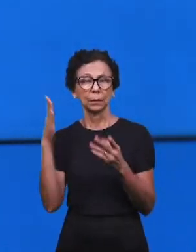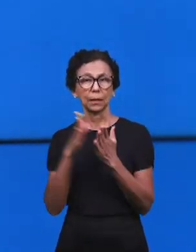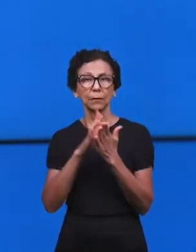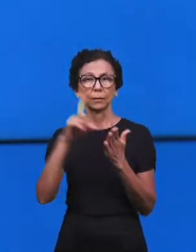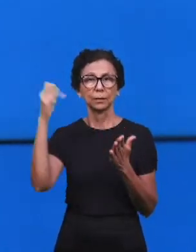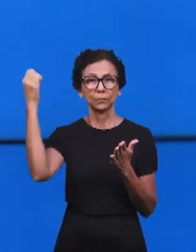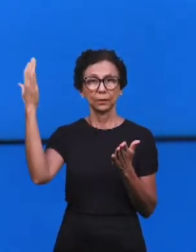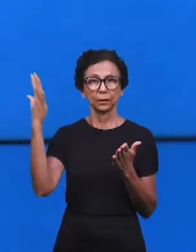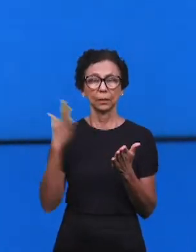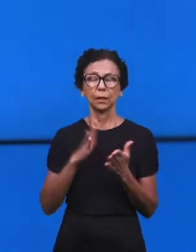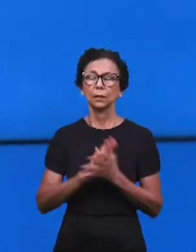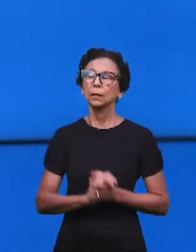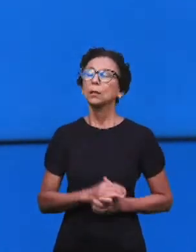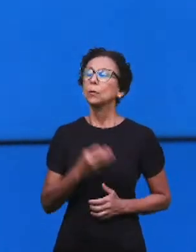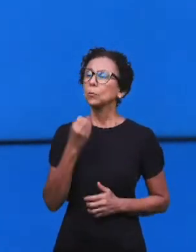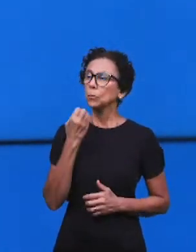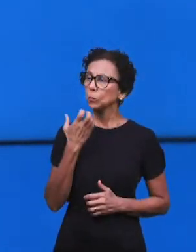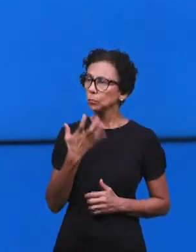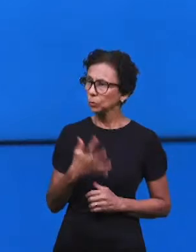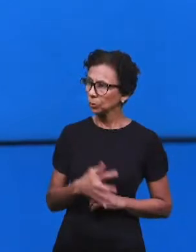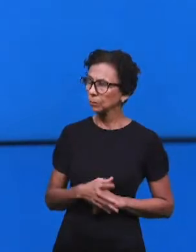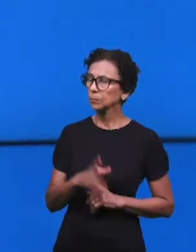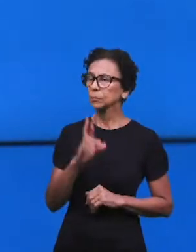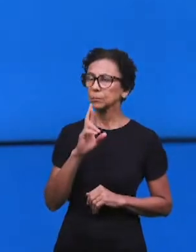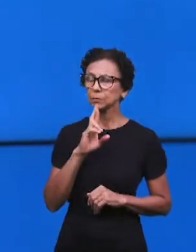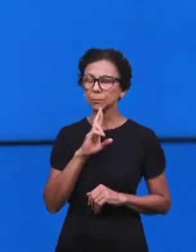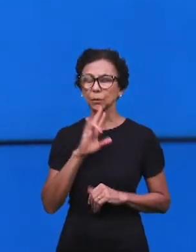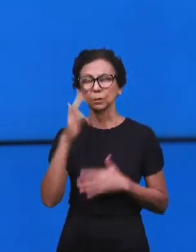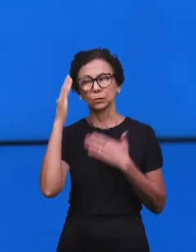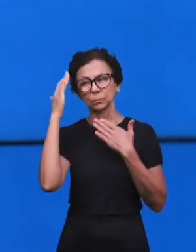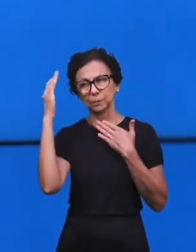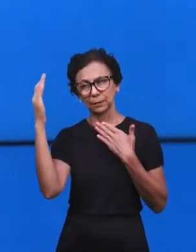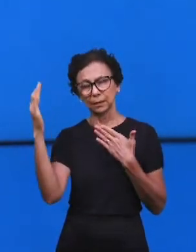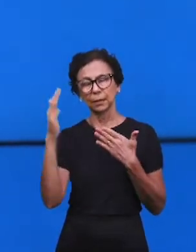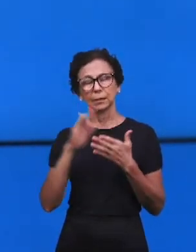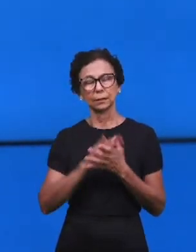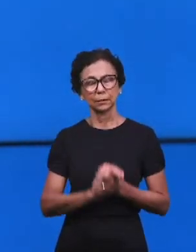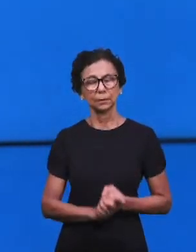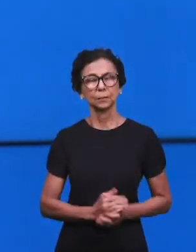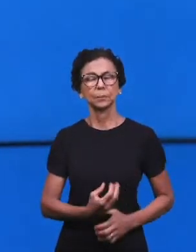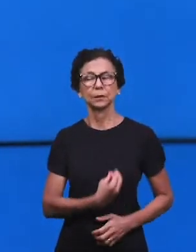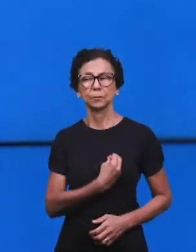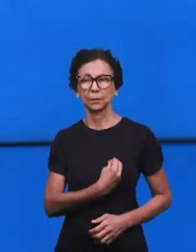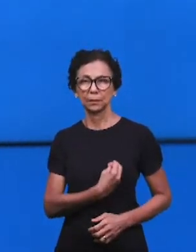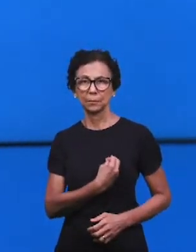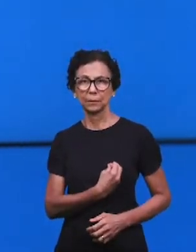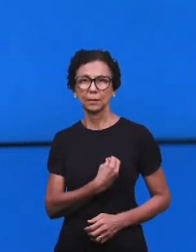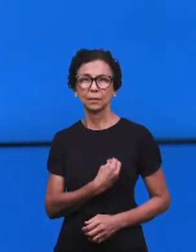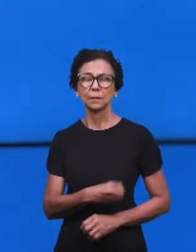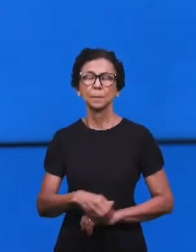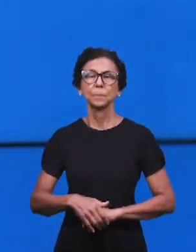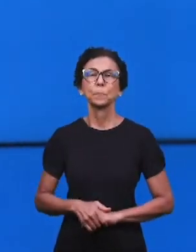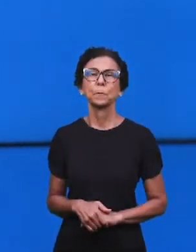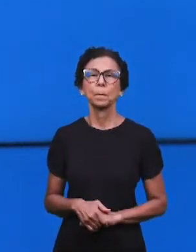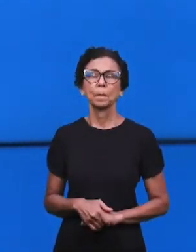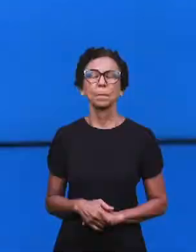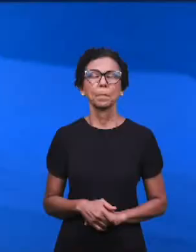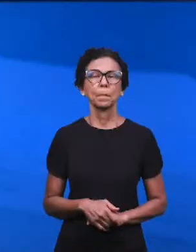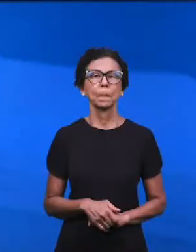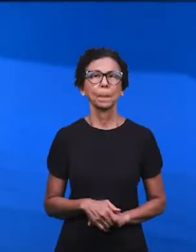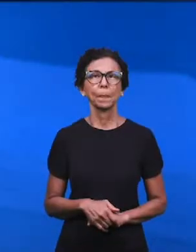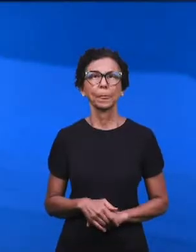mencionado pela irmã. Obrigado, irmã, pela sua participação. Juliana Zanotelli, da nossa igreja em Guatambu, no estado de Santa